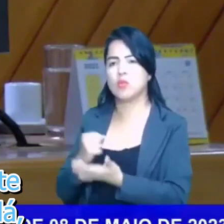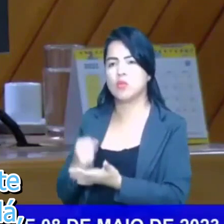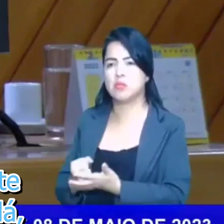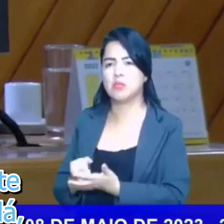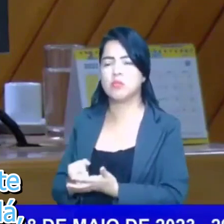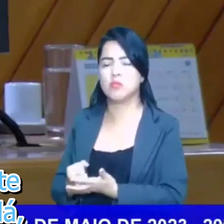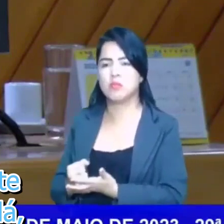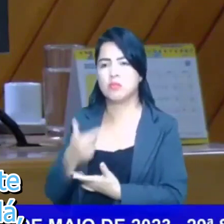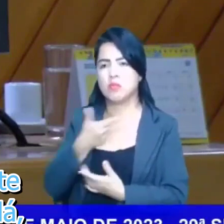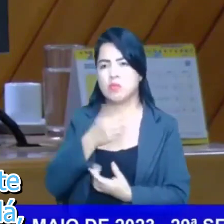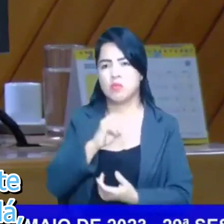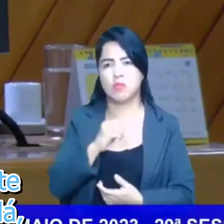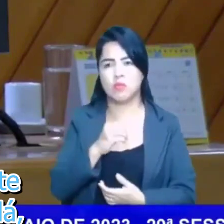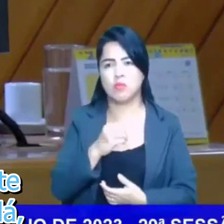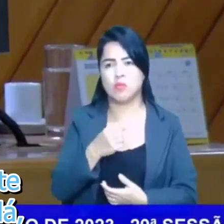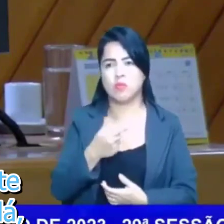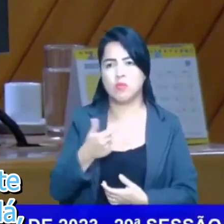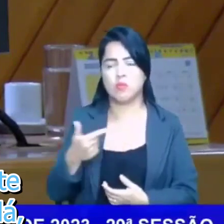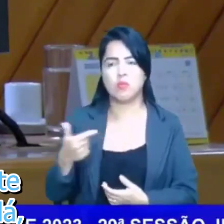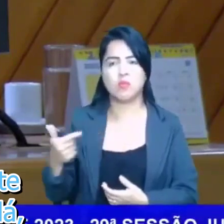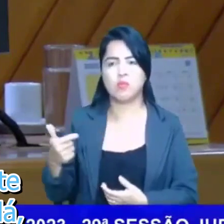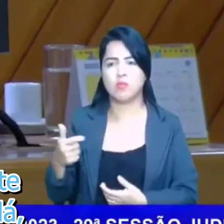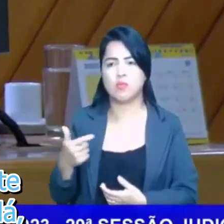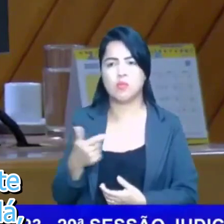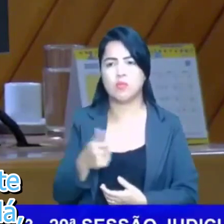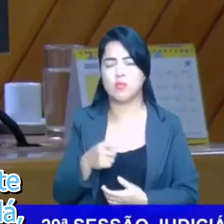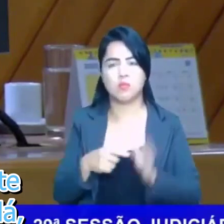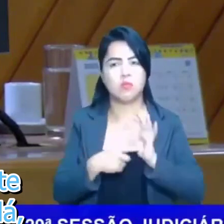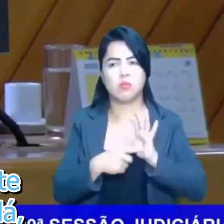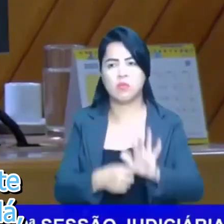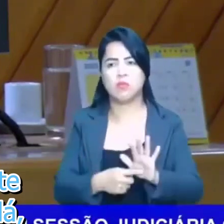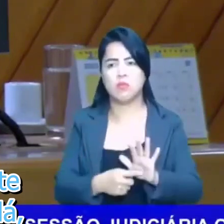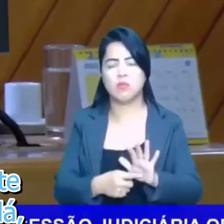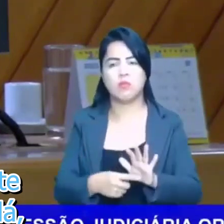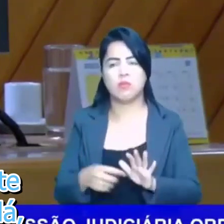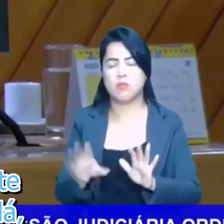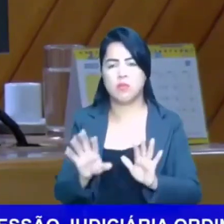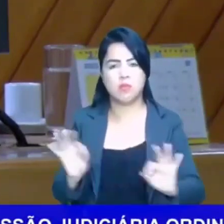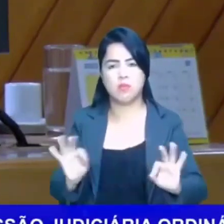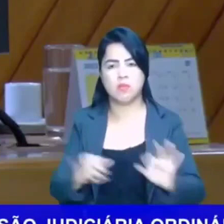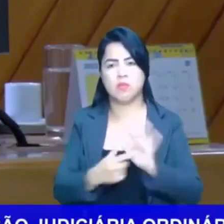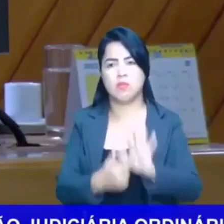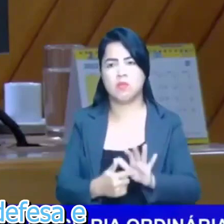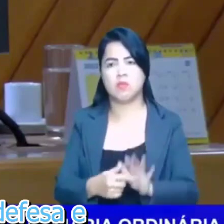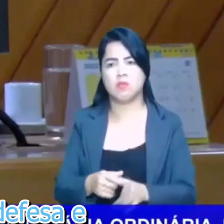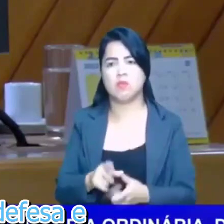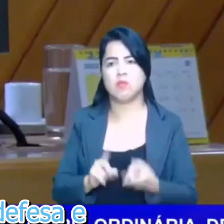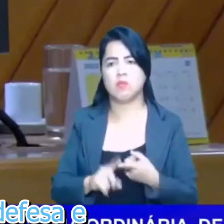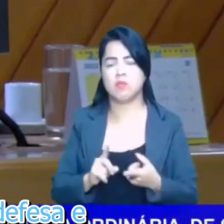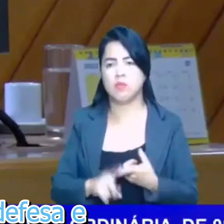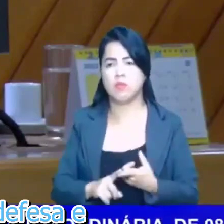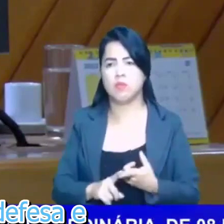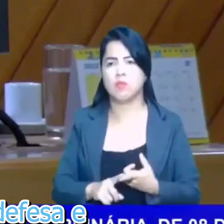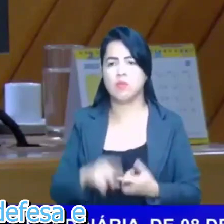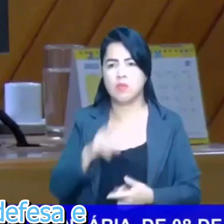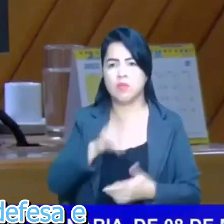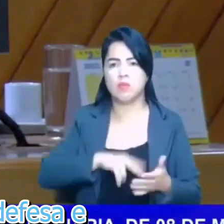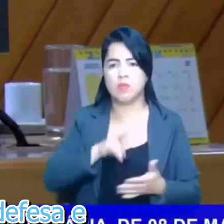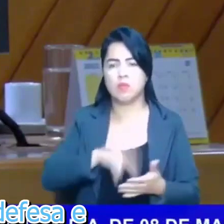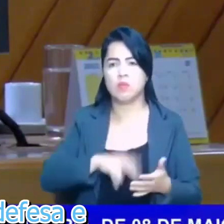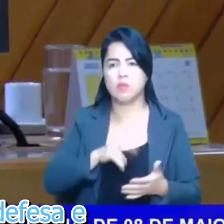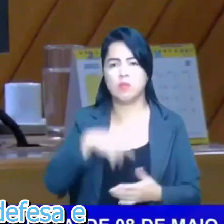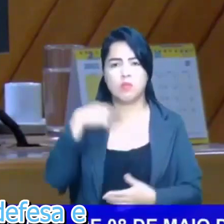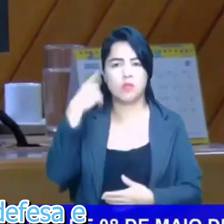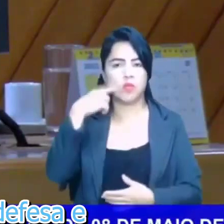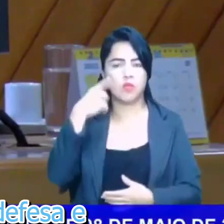de 2022, porque esse fato não ficou demonstrado lá, e, inclusive, houve a leitura por parte do